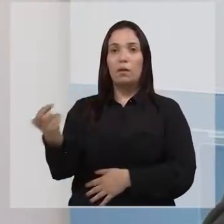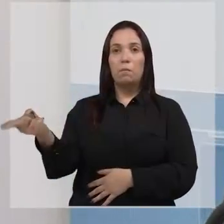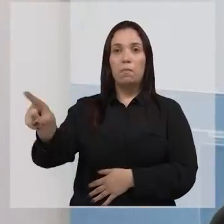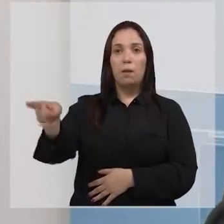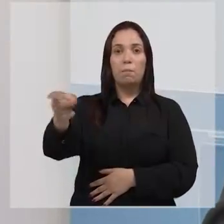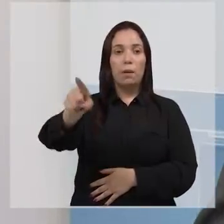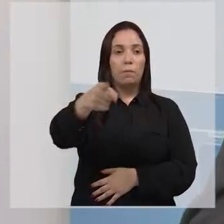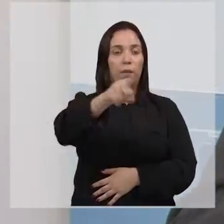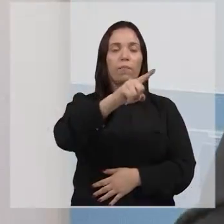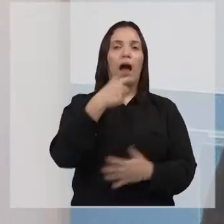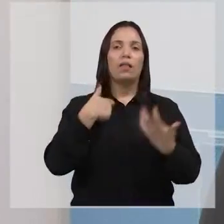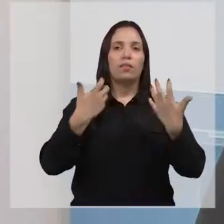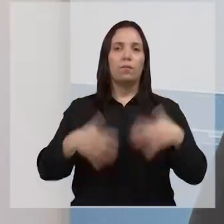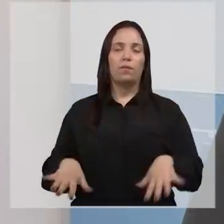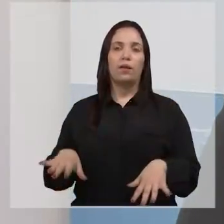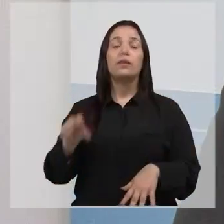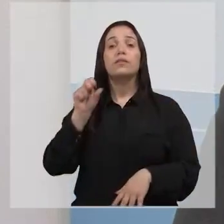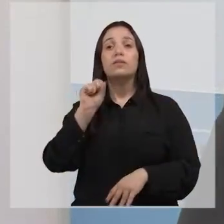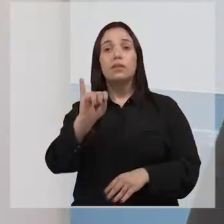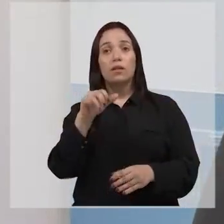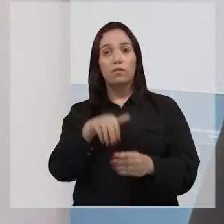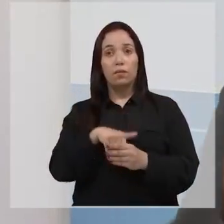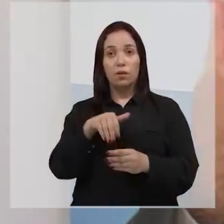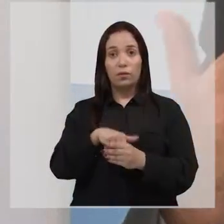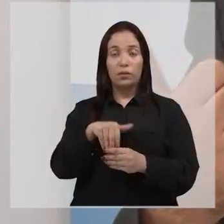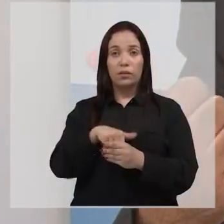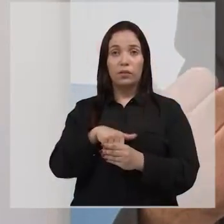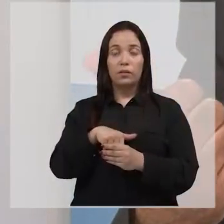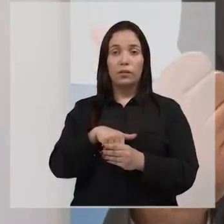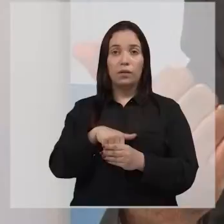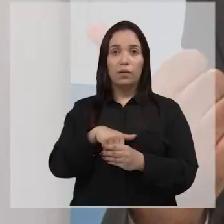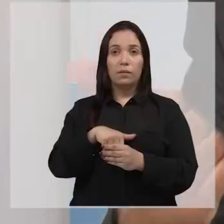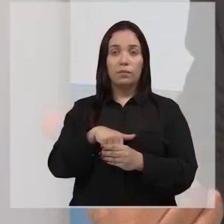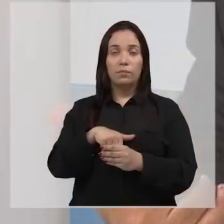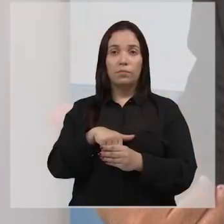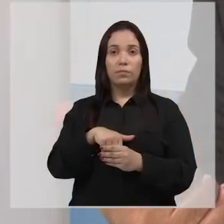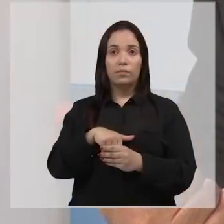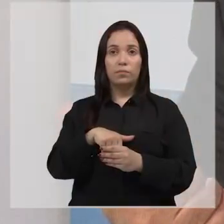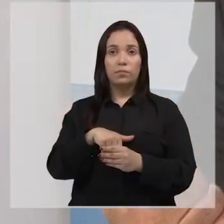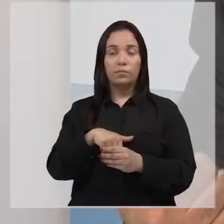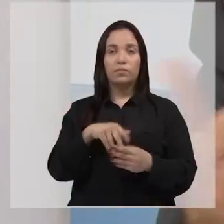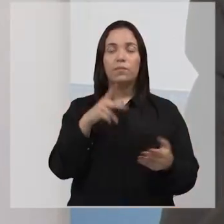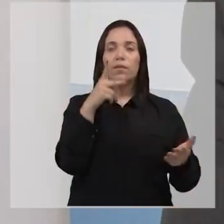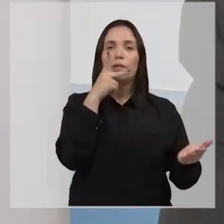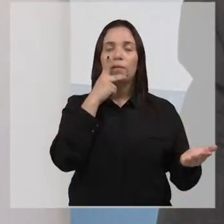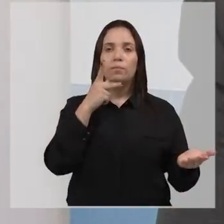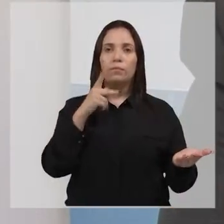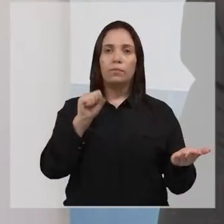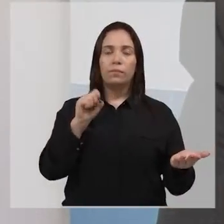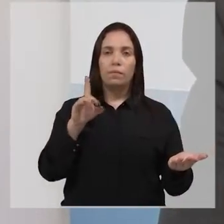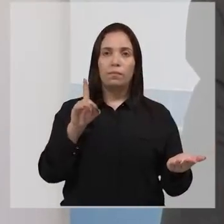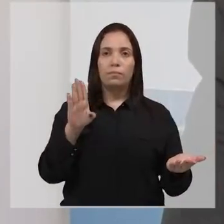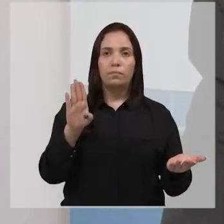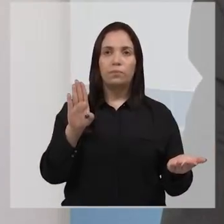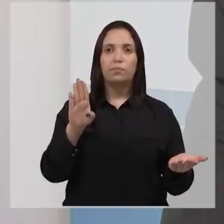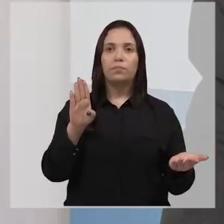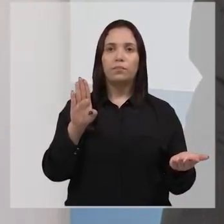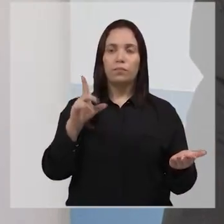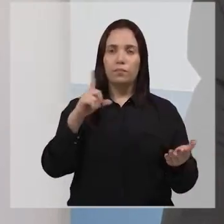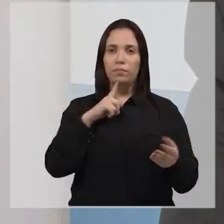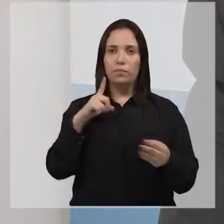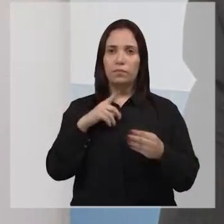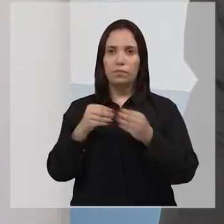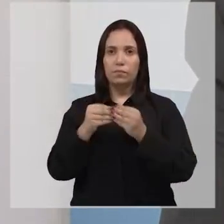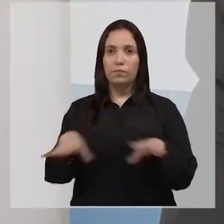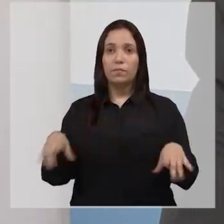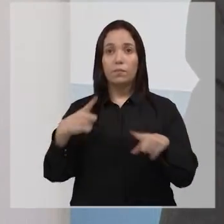votaram pela cassação do Aécio. Se tivesse votado, essa história de dizer que tem proteção ao PSDB já estava destruída, porque